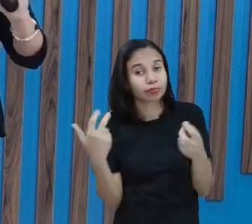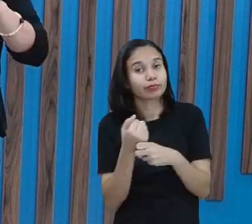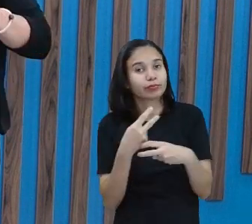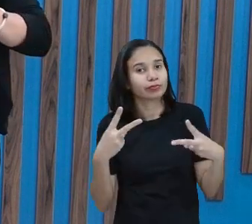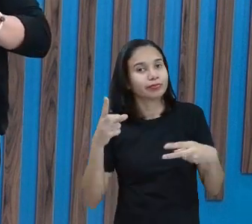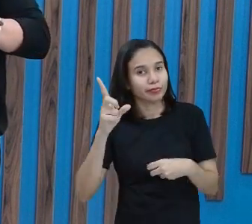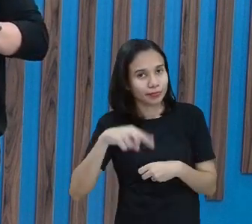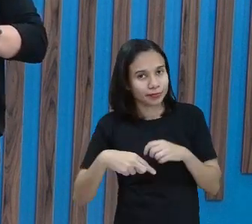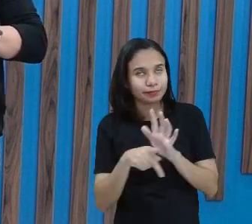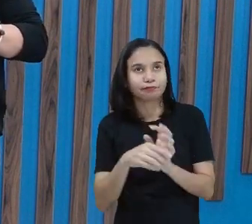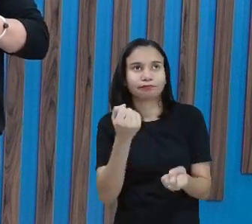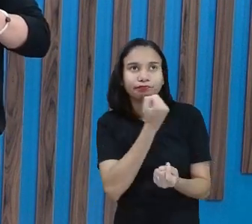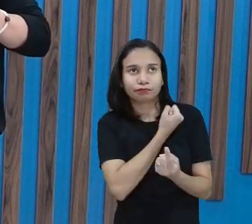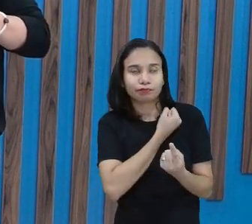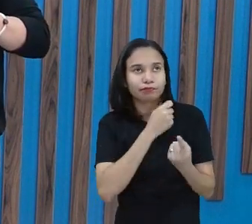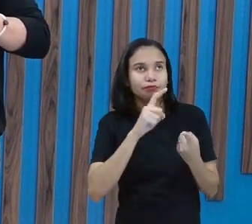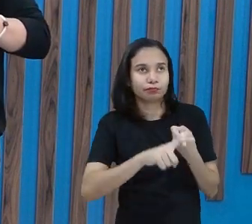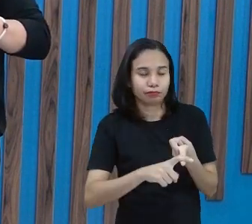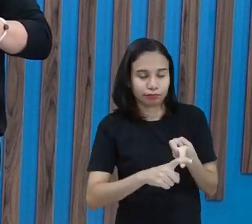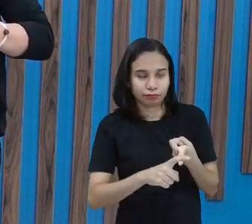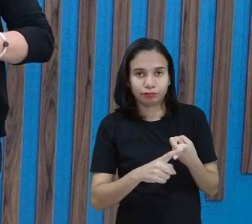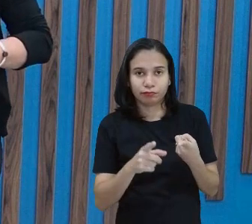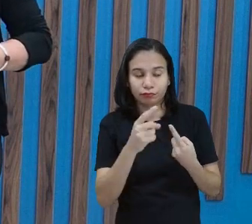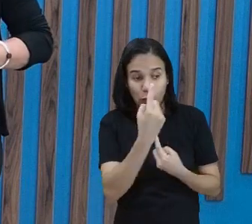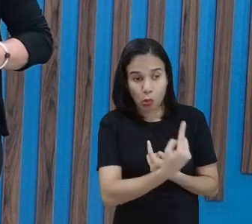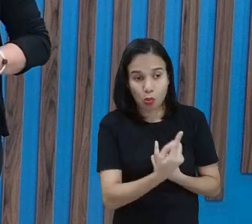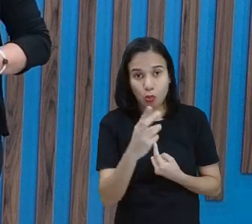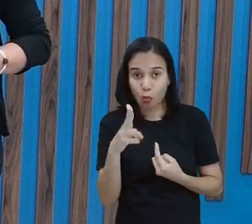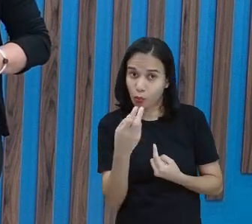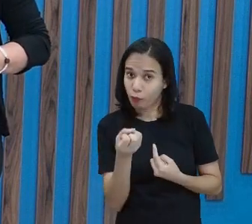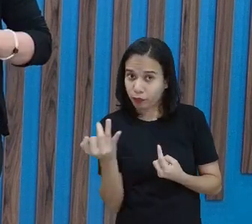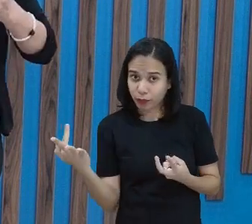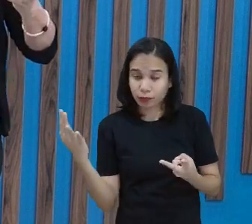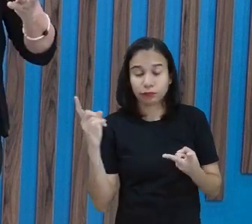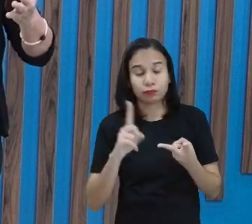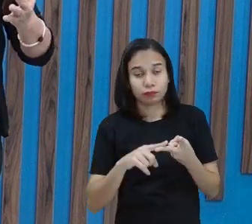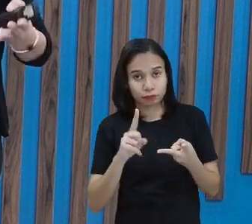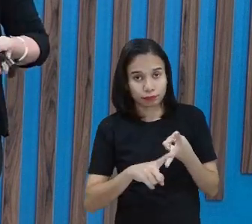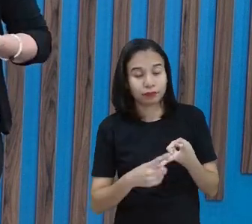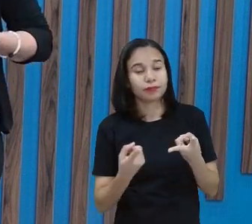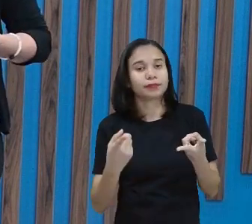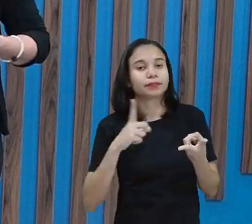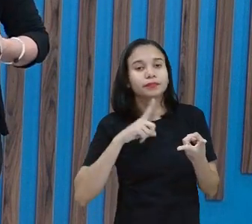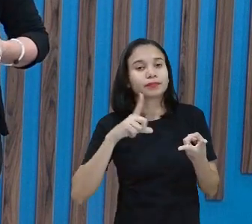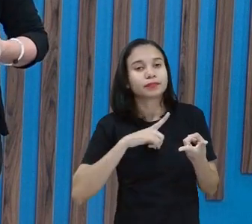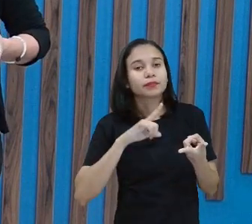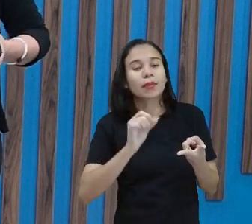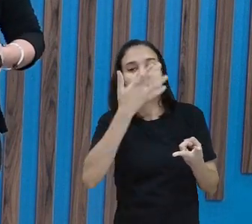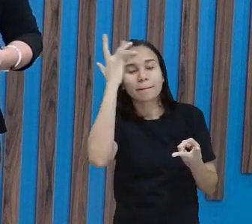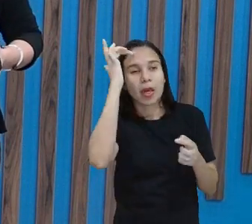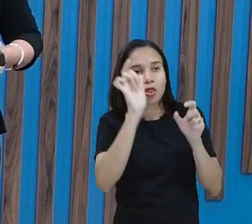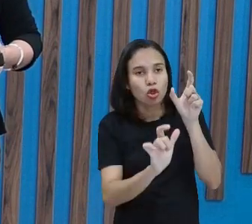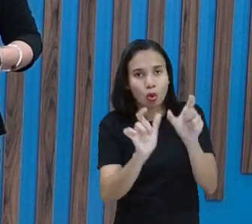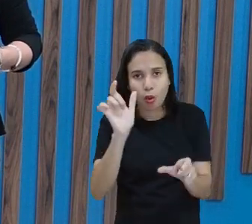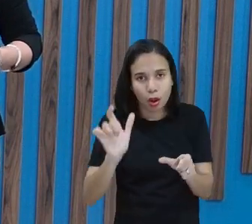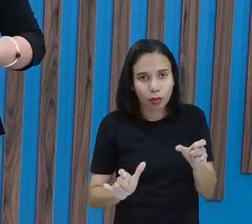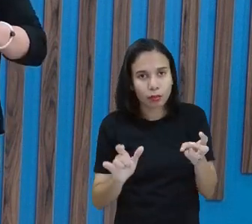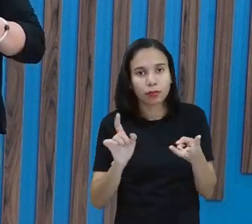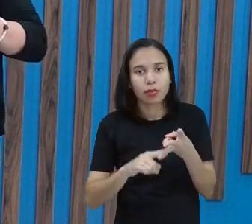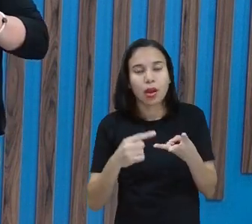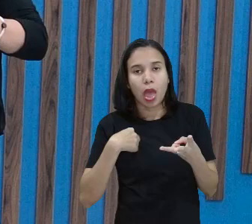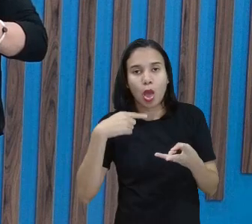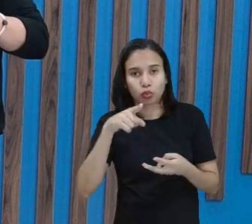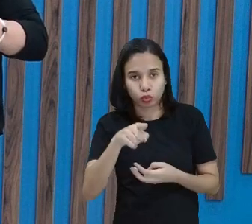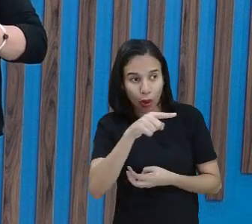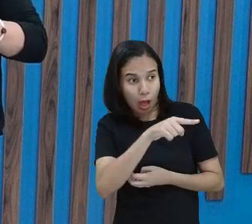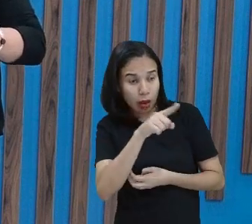é? Tem os números, que é singular e plural, o número do verbo. Tem as pessoas do verbo,